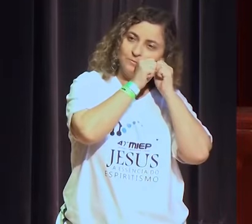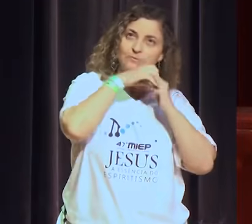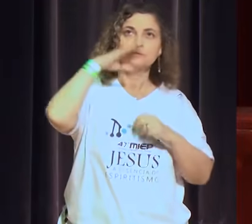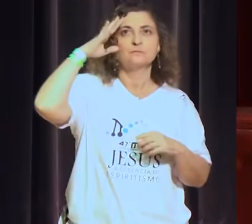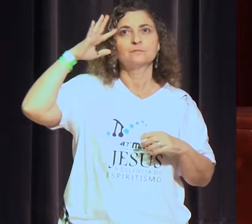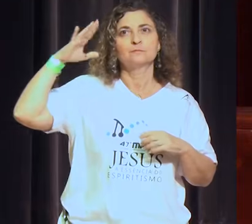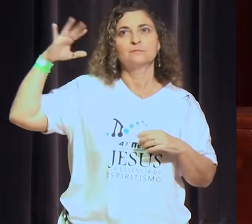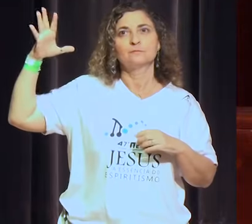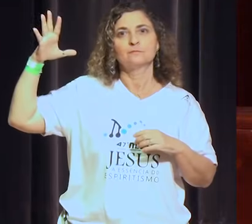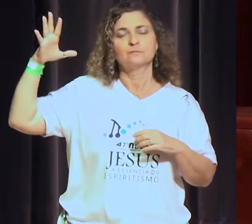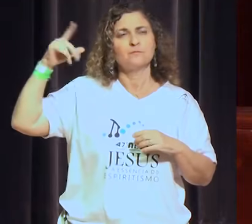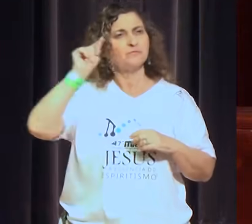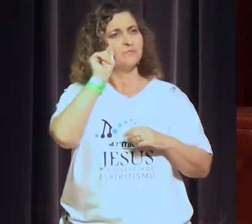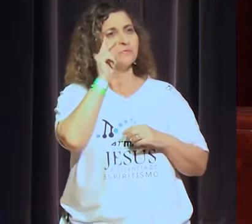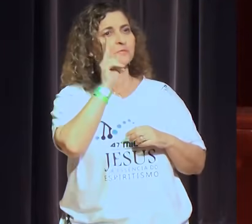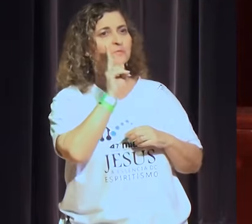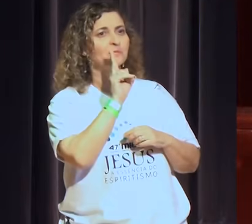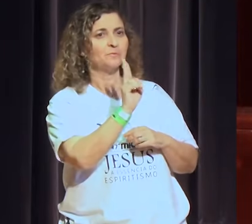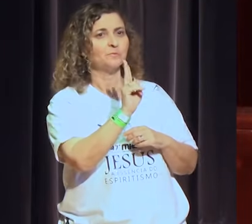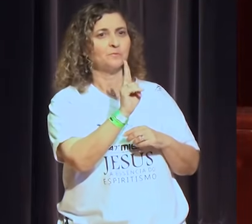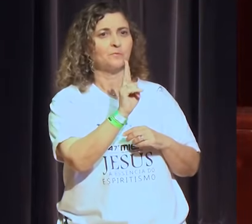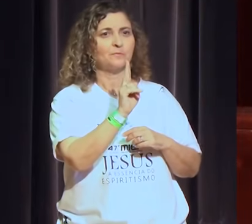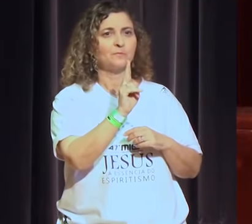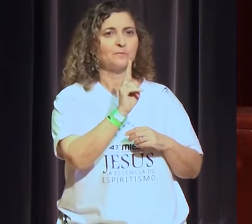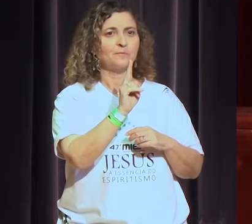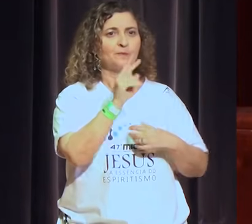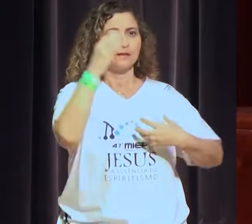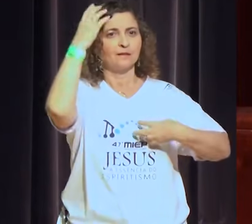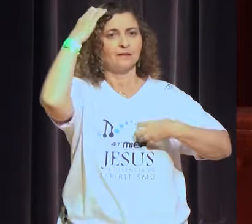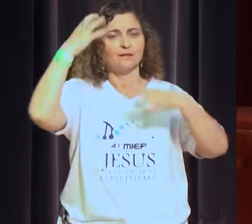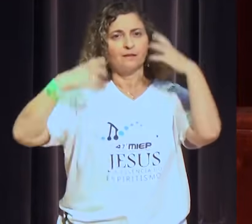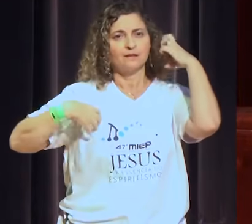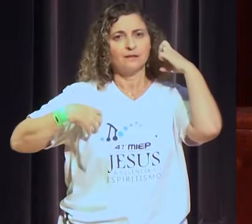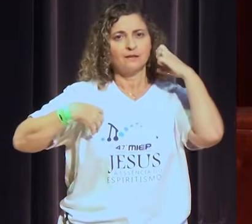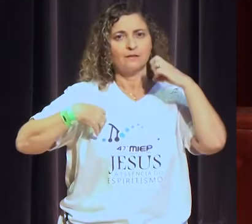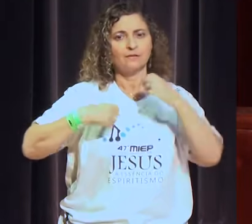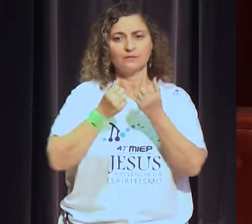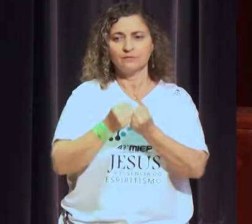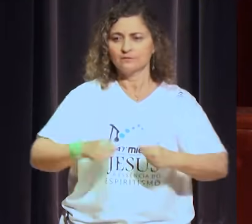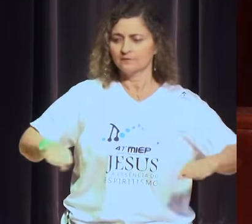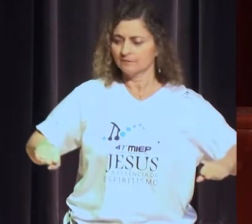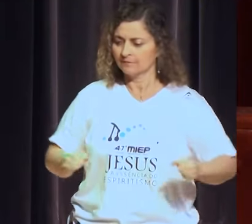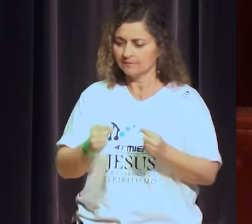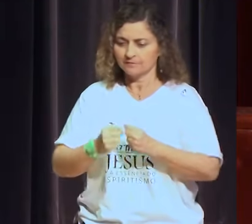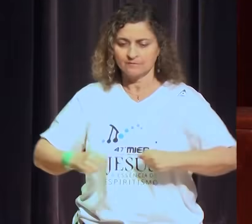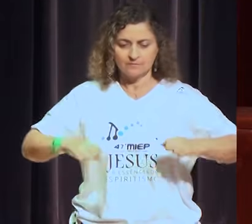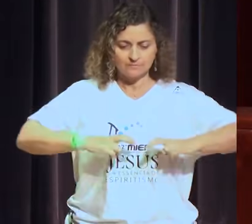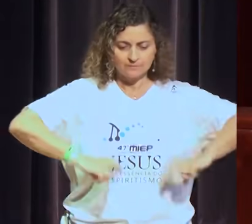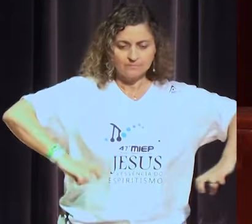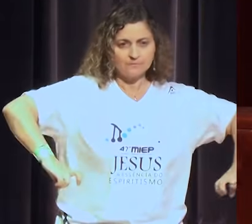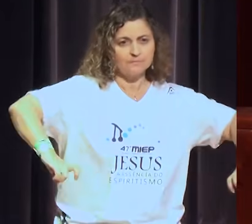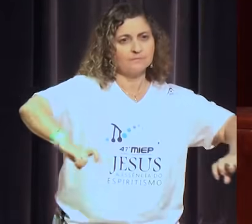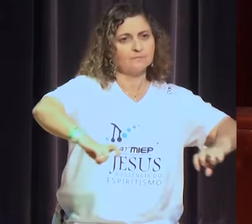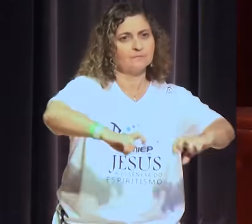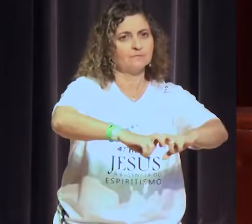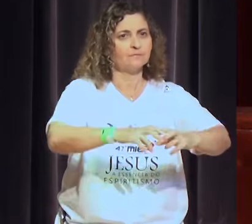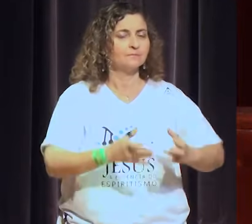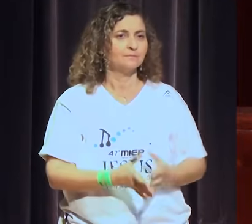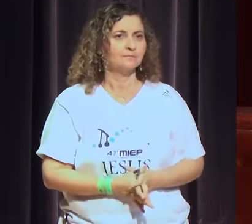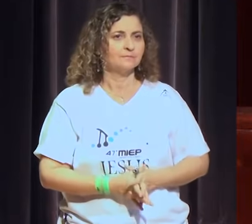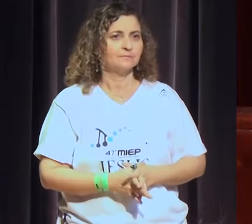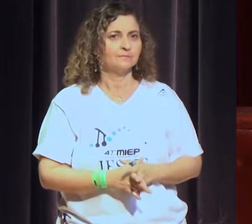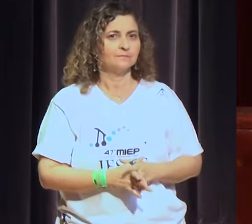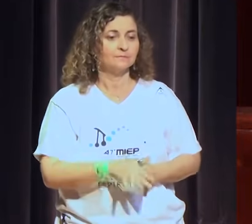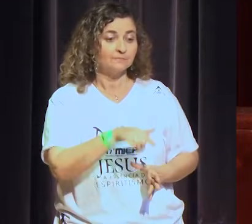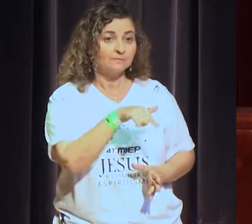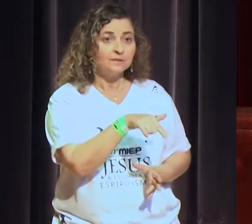macacos numa ciranda de mãos dadas. A espiritualidade deu uma ajudada. Se ele colocasse criança de mão dada, talvez ele não... Mas